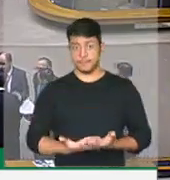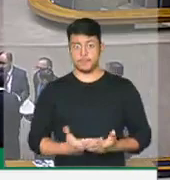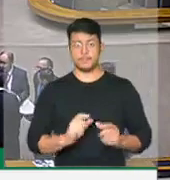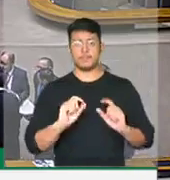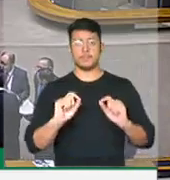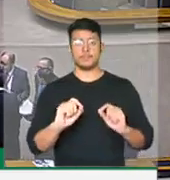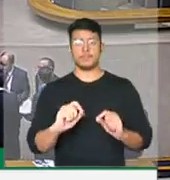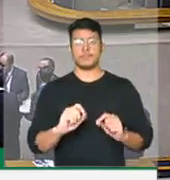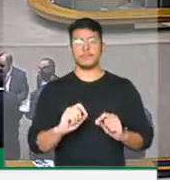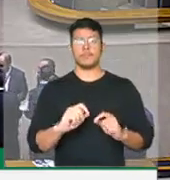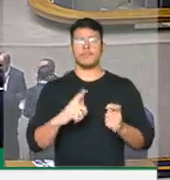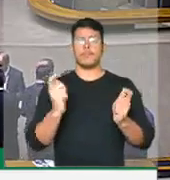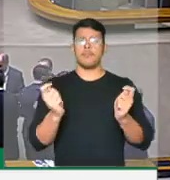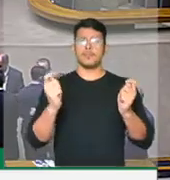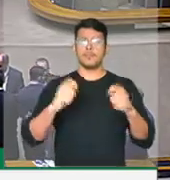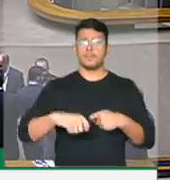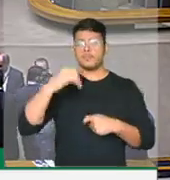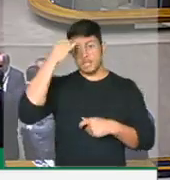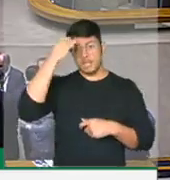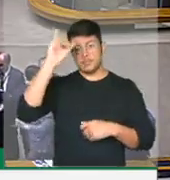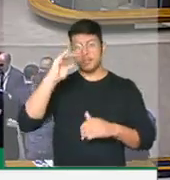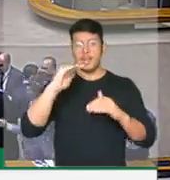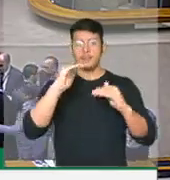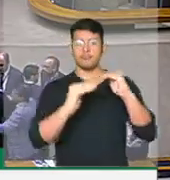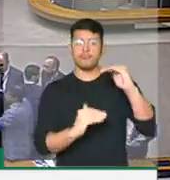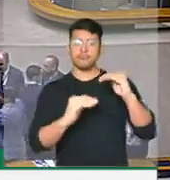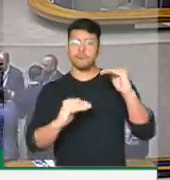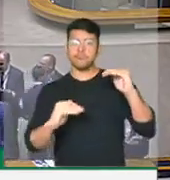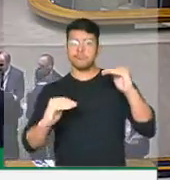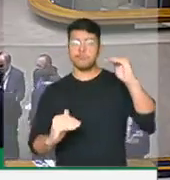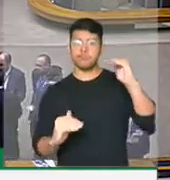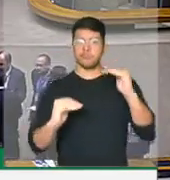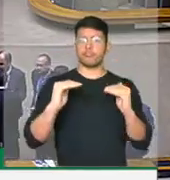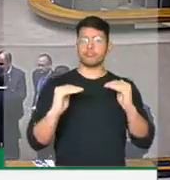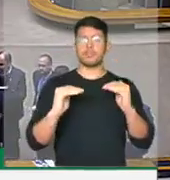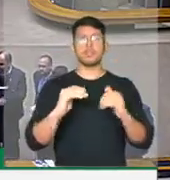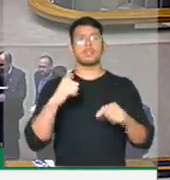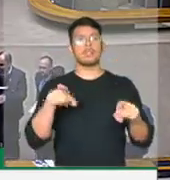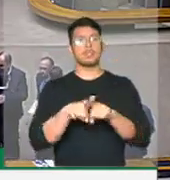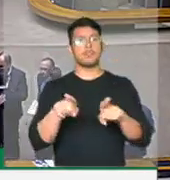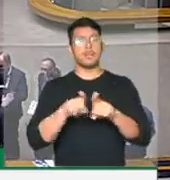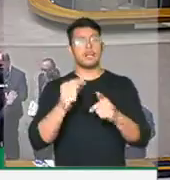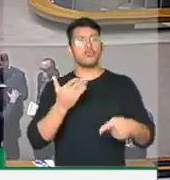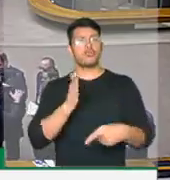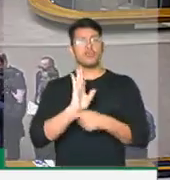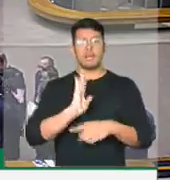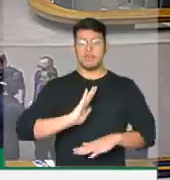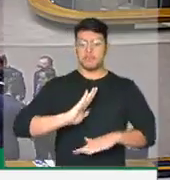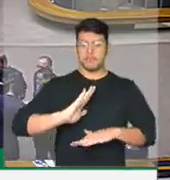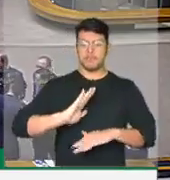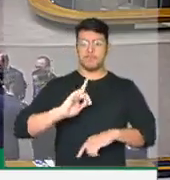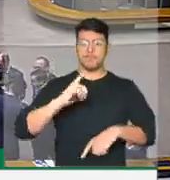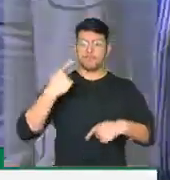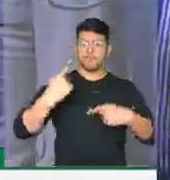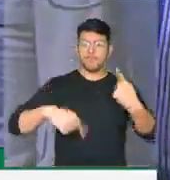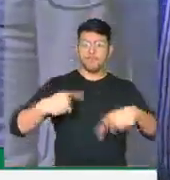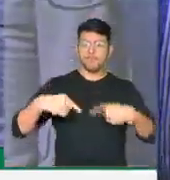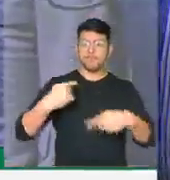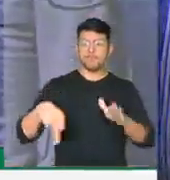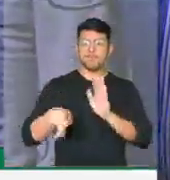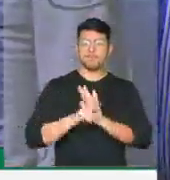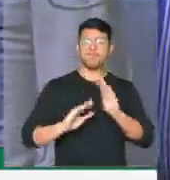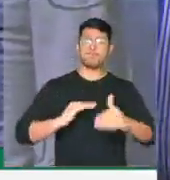de combate às desigualdades regionais e as políticas de desenvolvimento que são operadas por